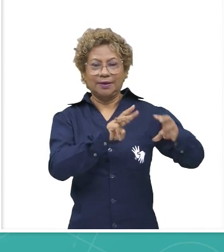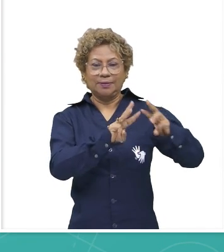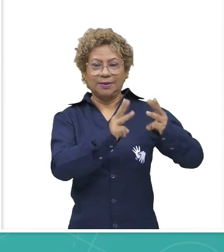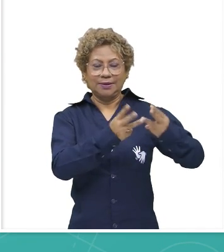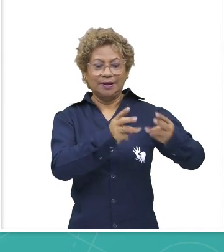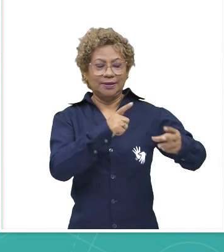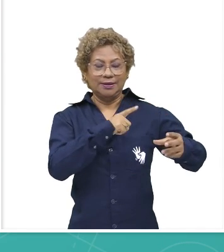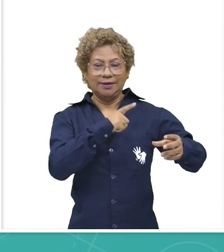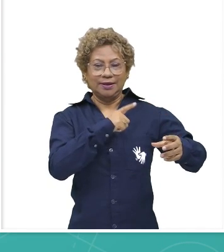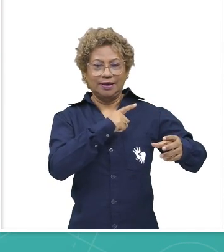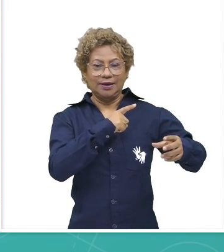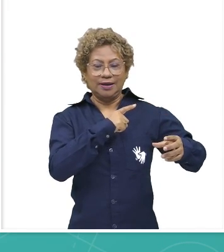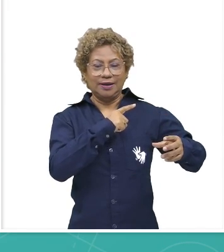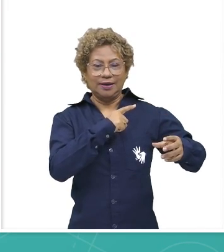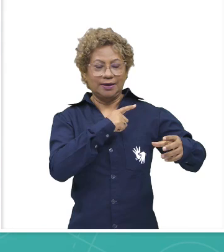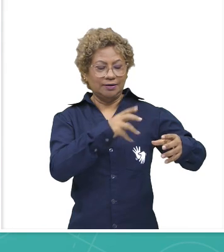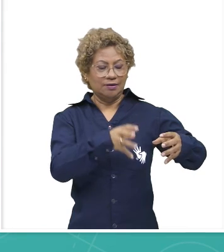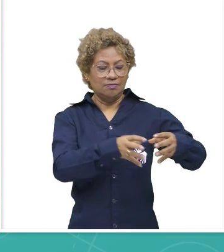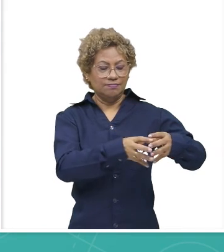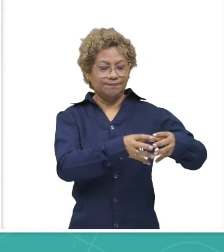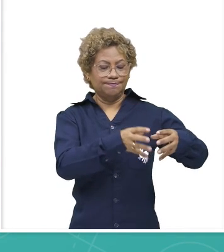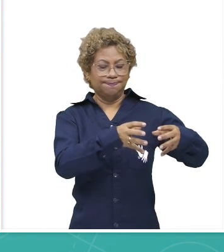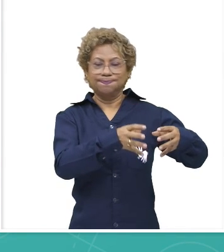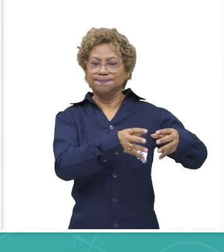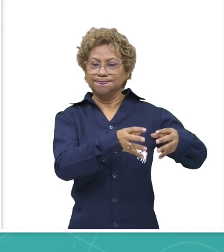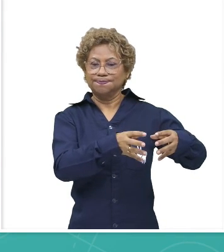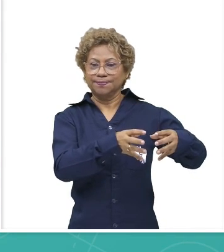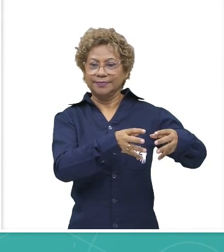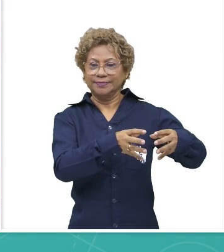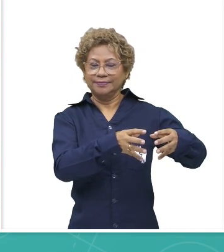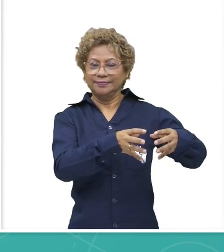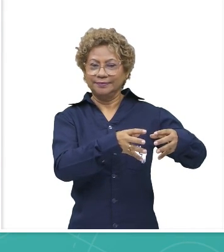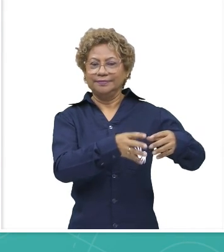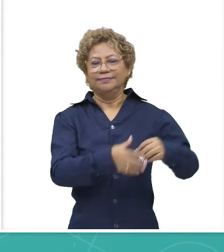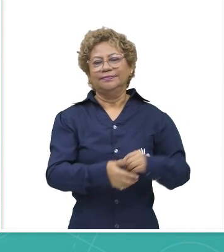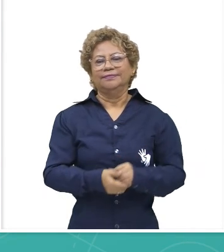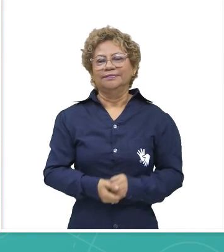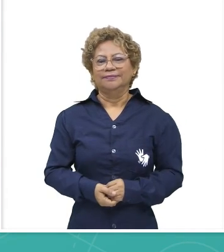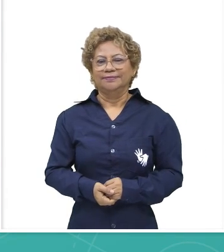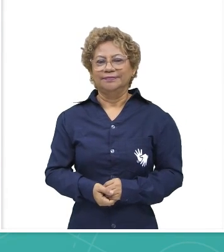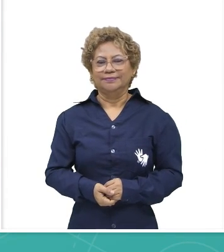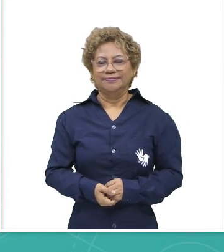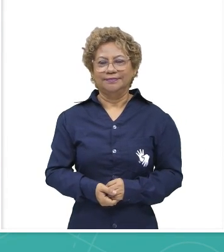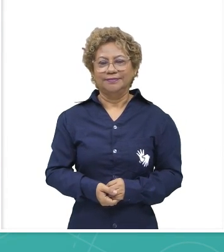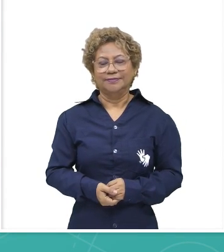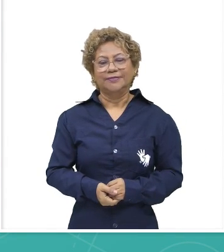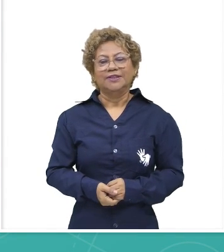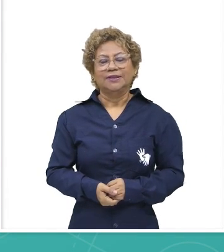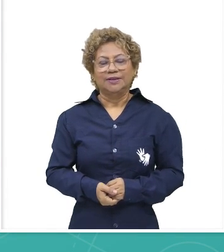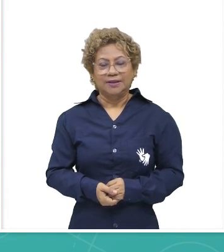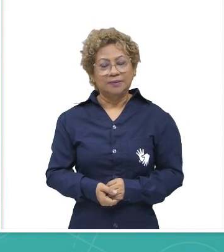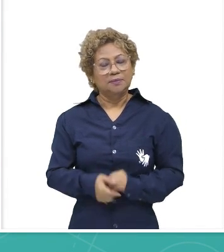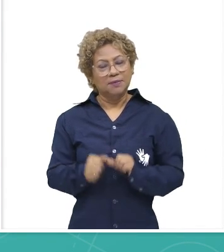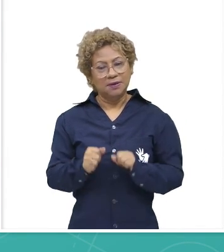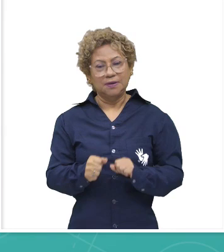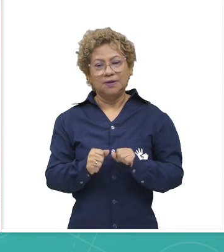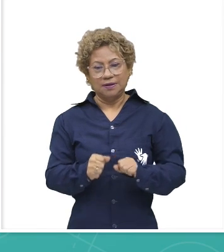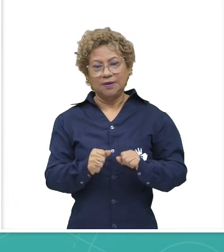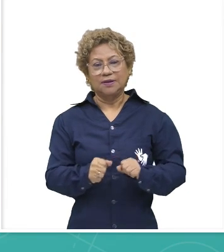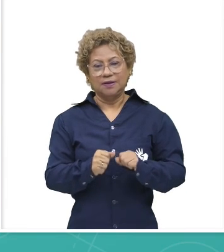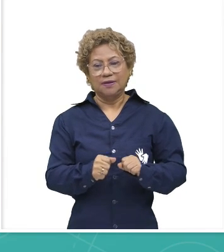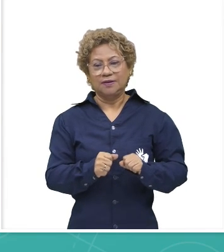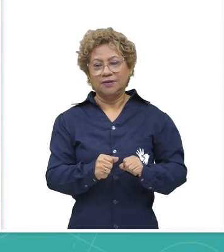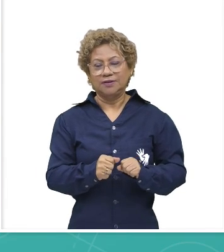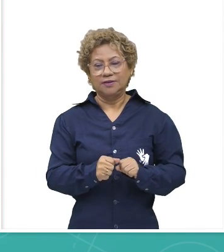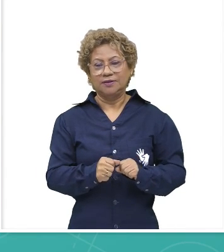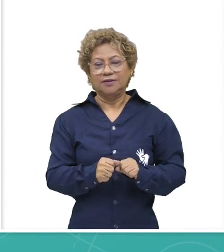ação, quando a matéria tem essa possibilidade, esse ar aumenta de volume, ocupando todo lugar. A